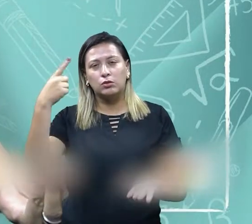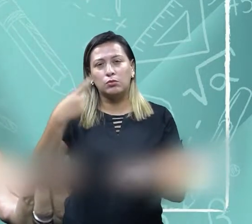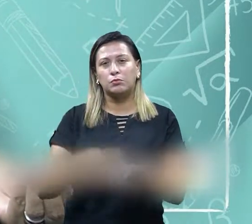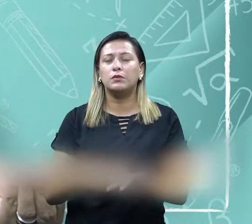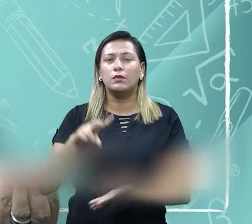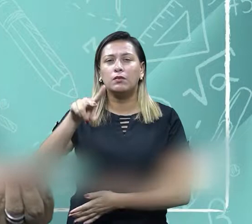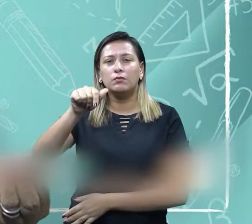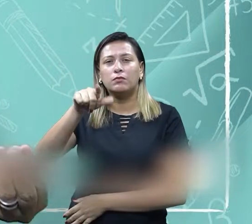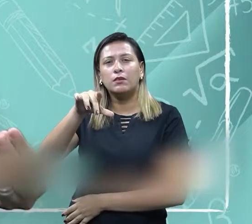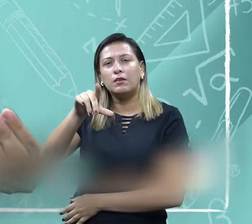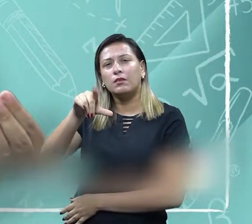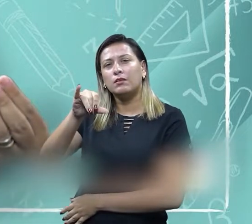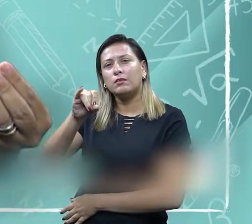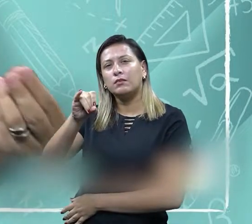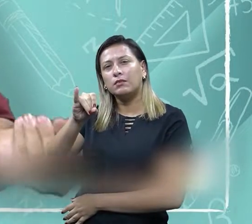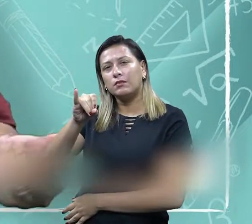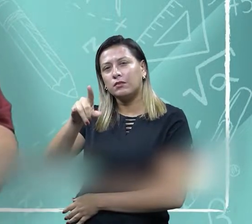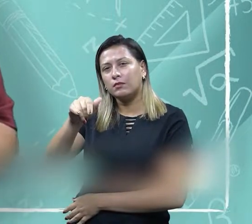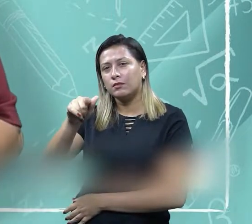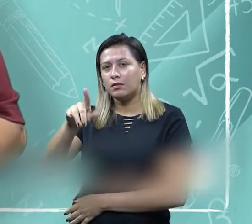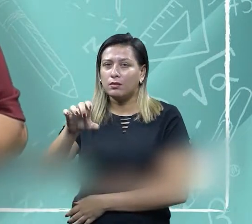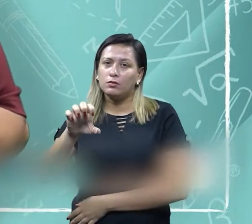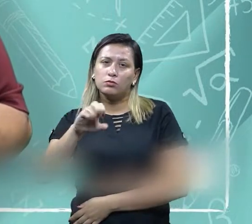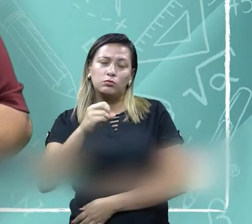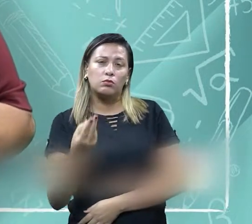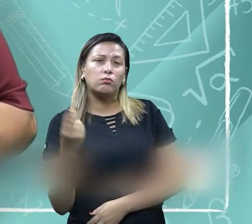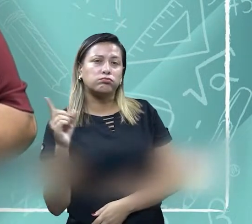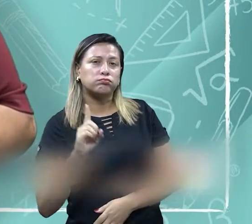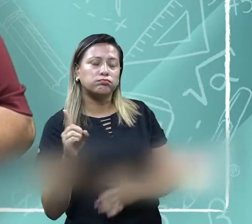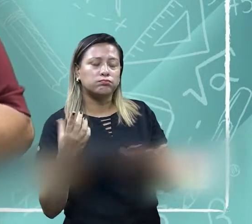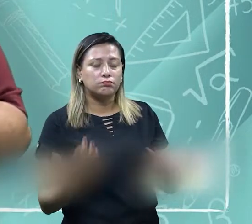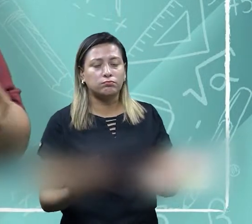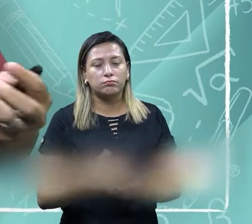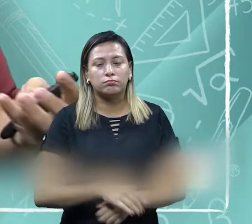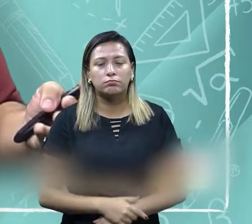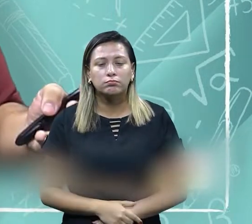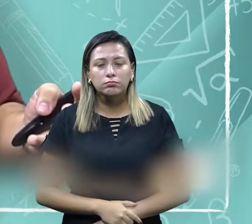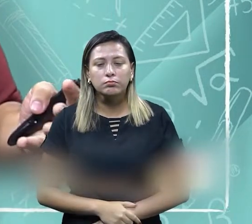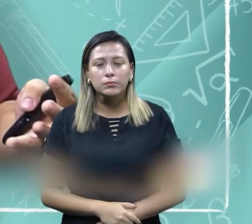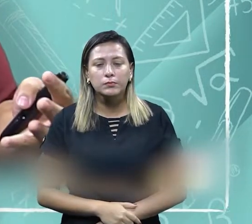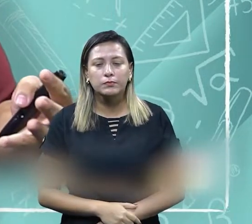produto não perecível, que tipo de